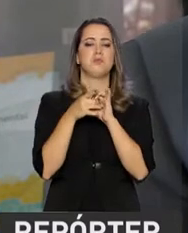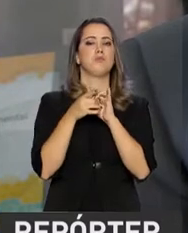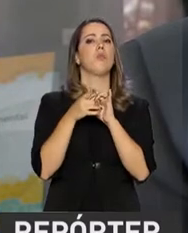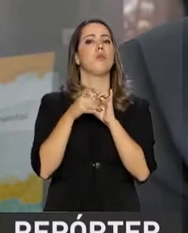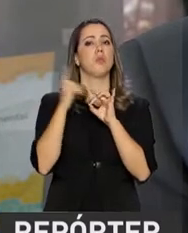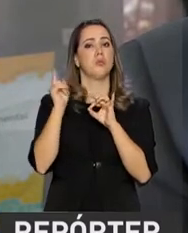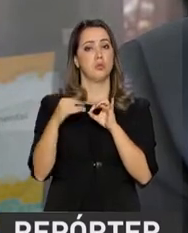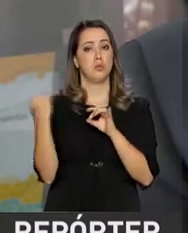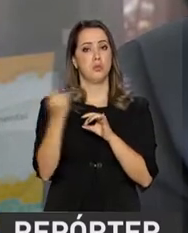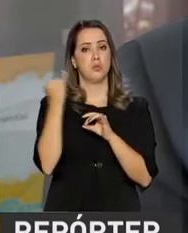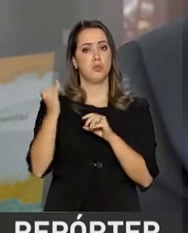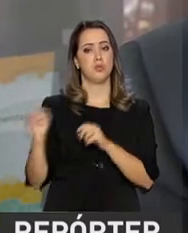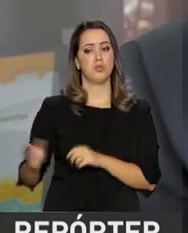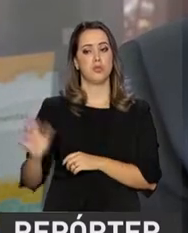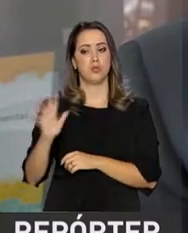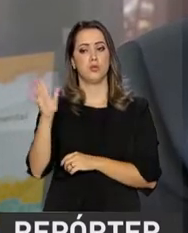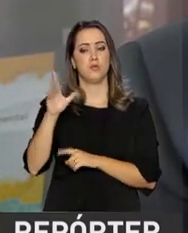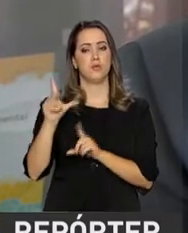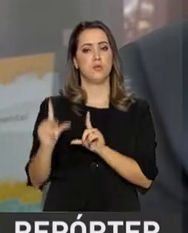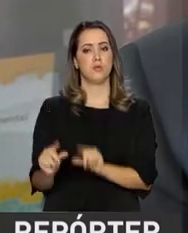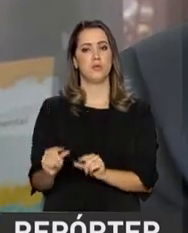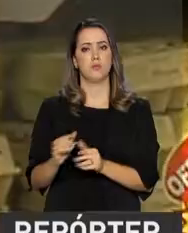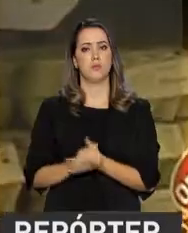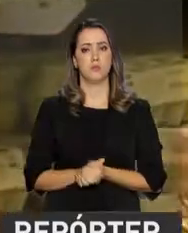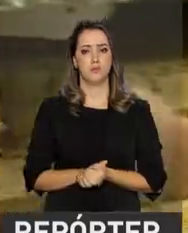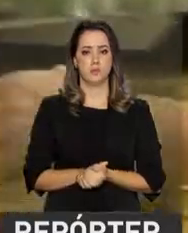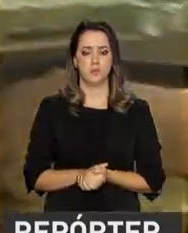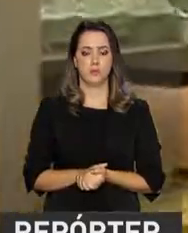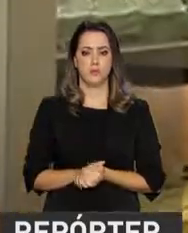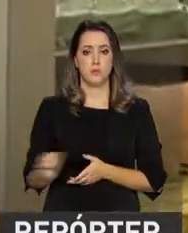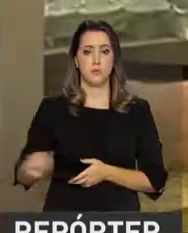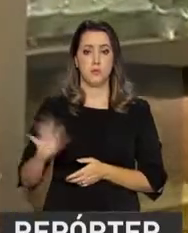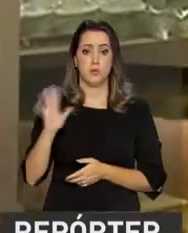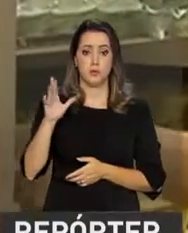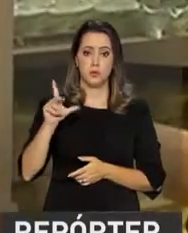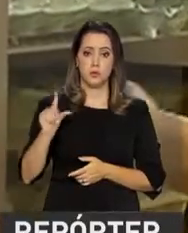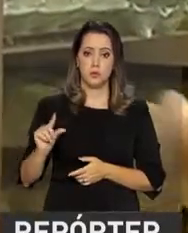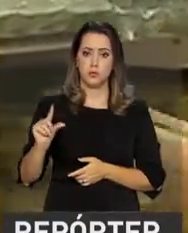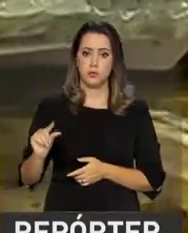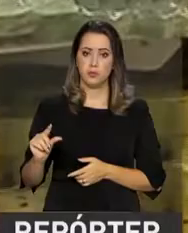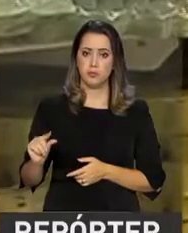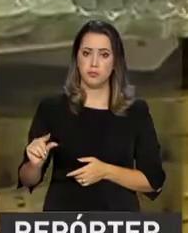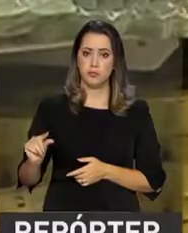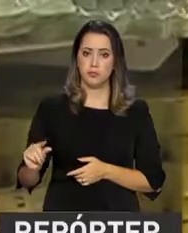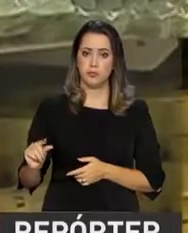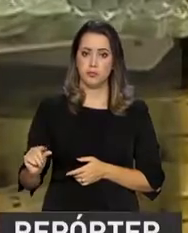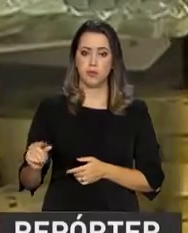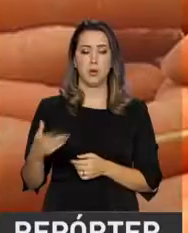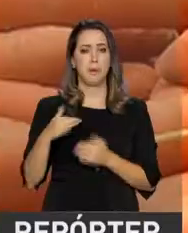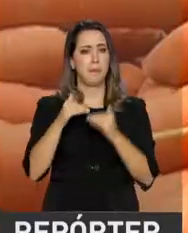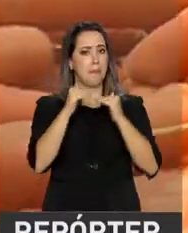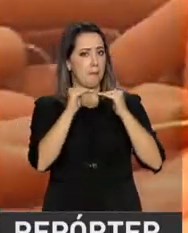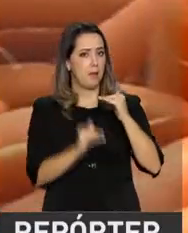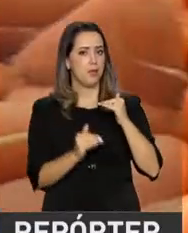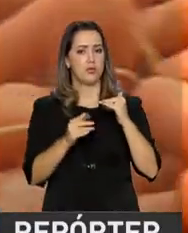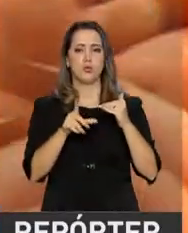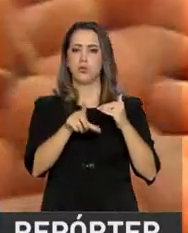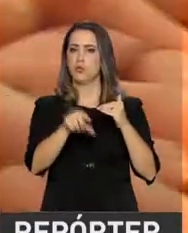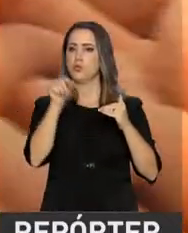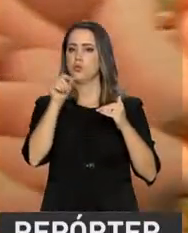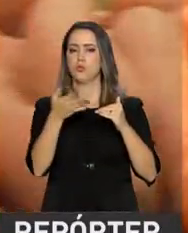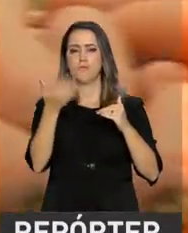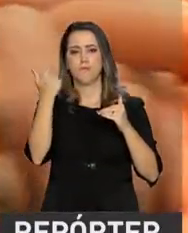responsáveis pela inflação baixa de 2017. A inflação caiu tanto que ficou abaixo do definido pelo Conselho